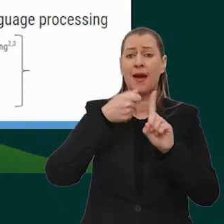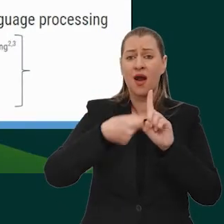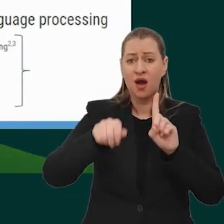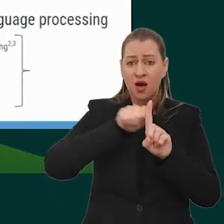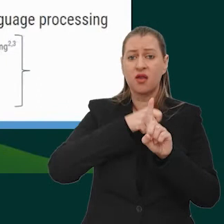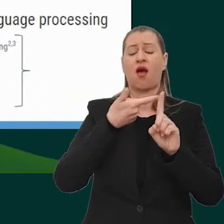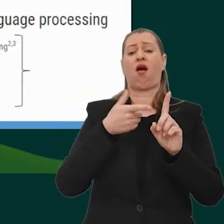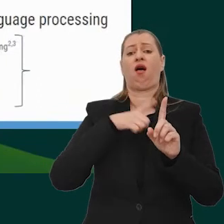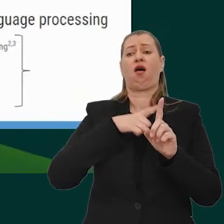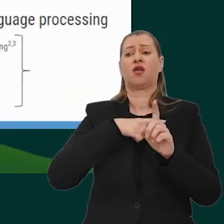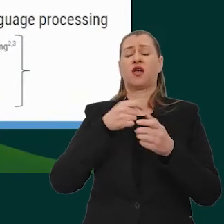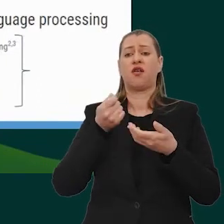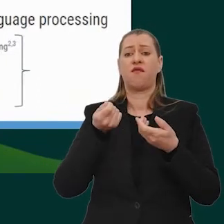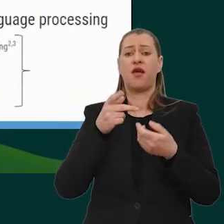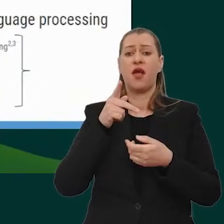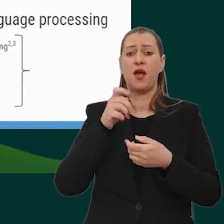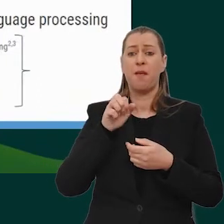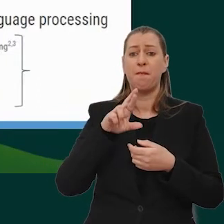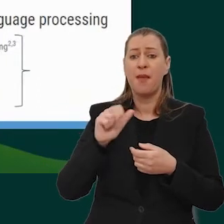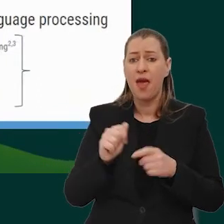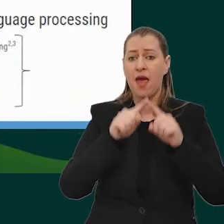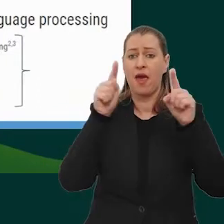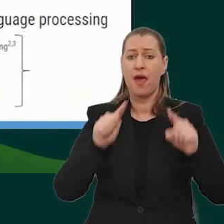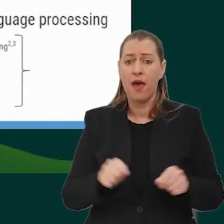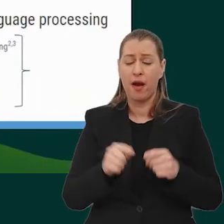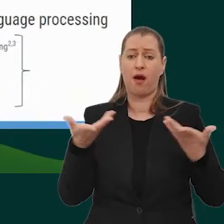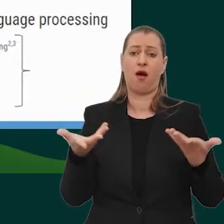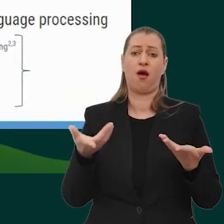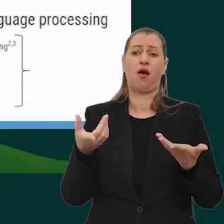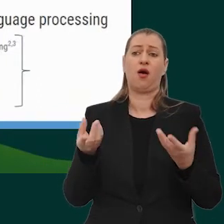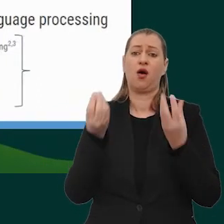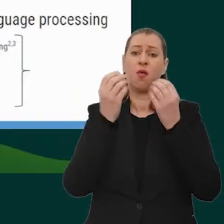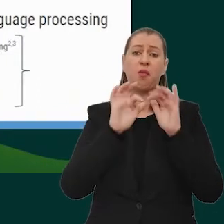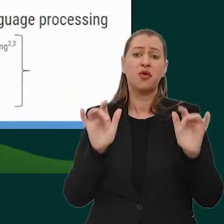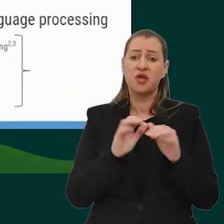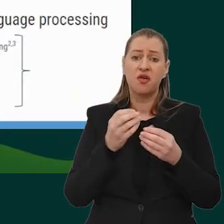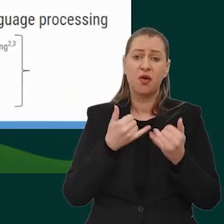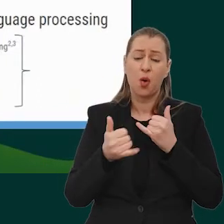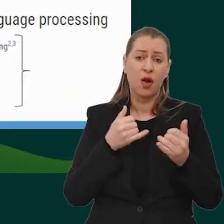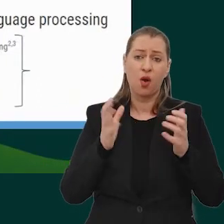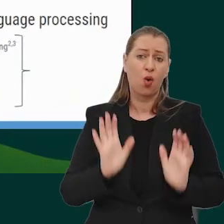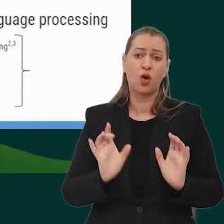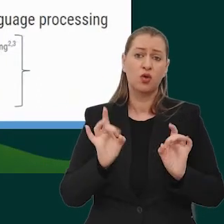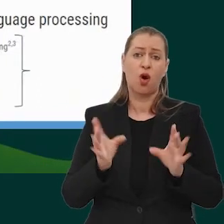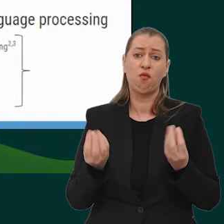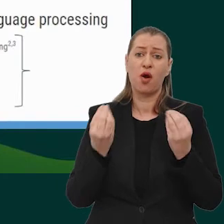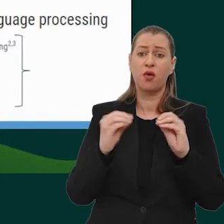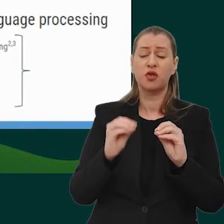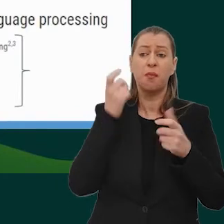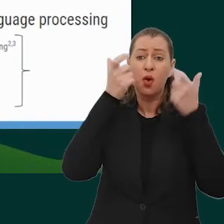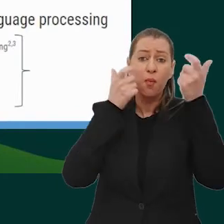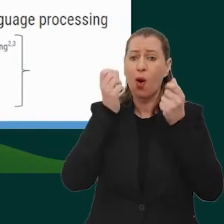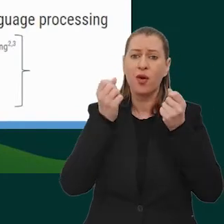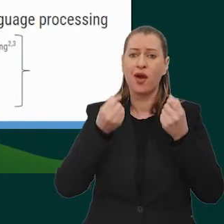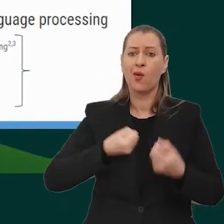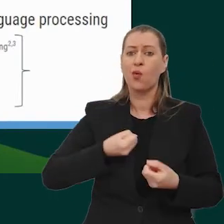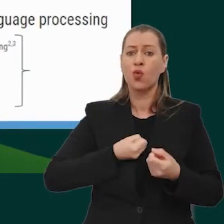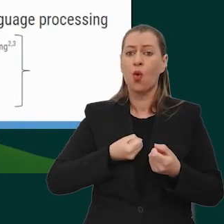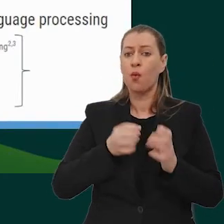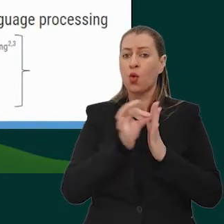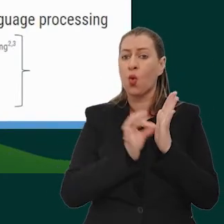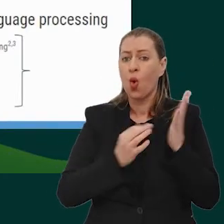Números com tamanho diferente, que ele vai precisar se preocupar apenas com o tamanho para armazenamento. E quando a gente fala em